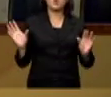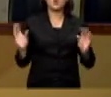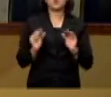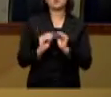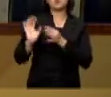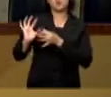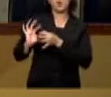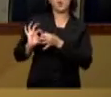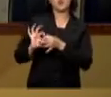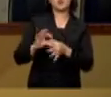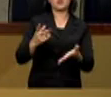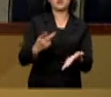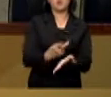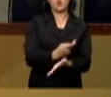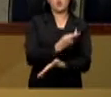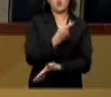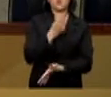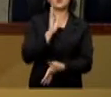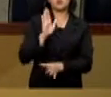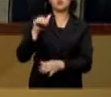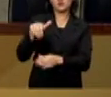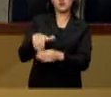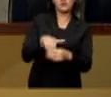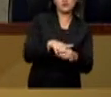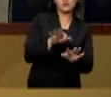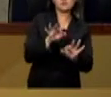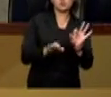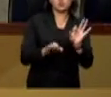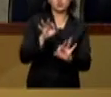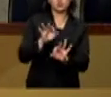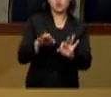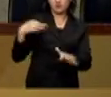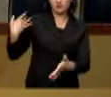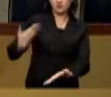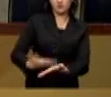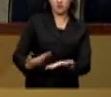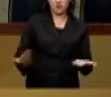relação a essa ADI,